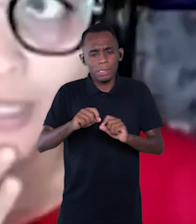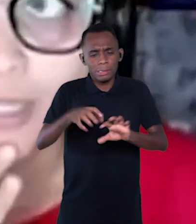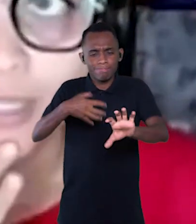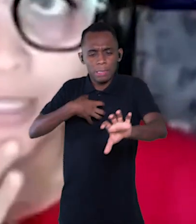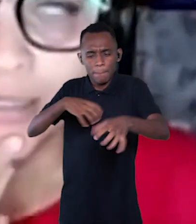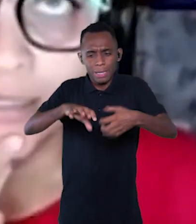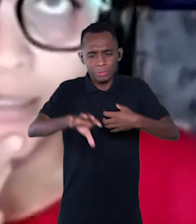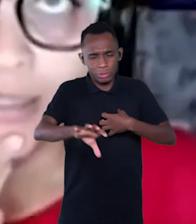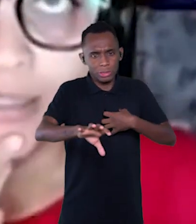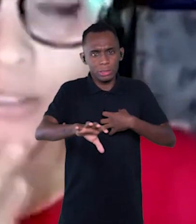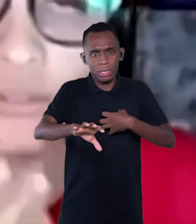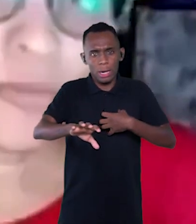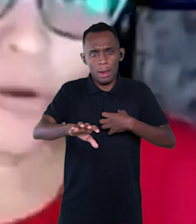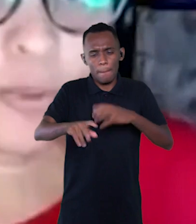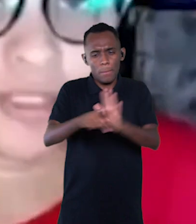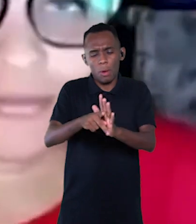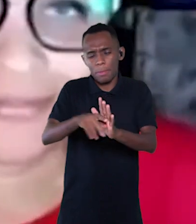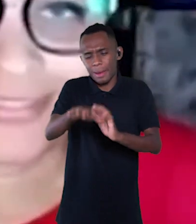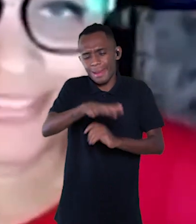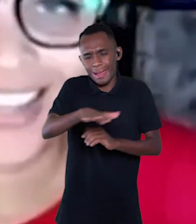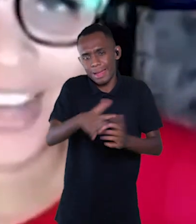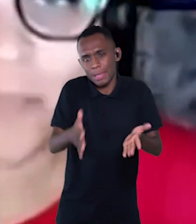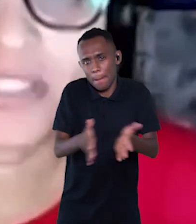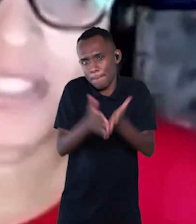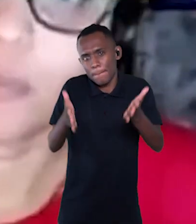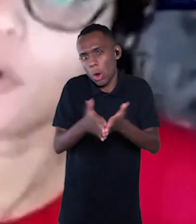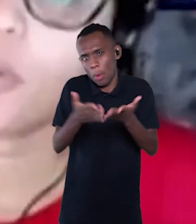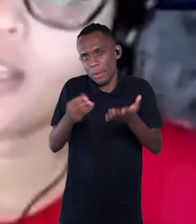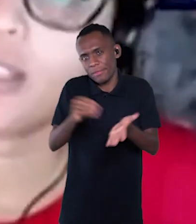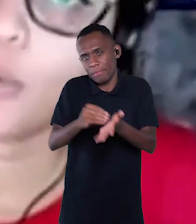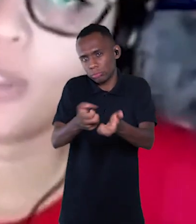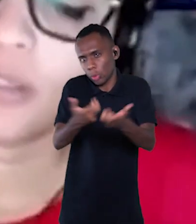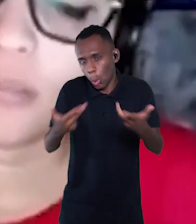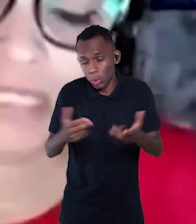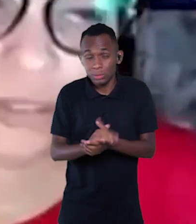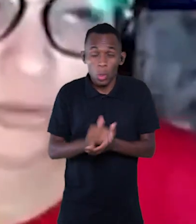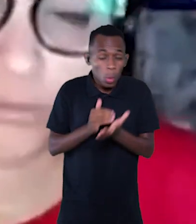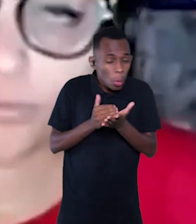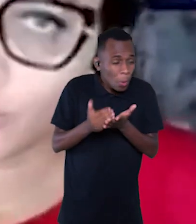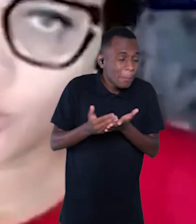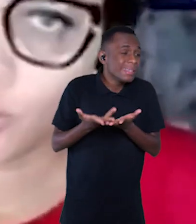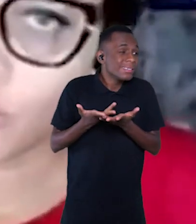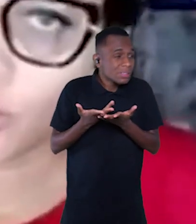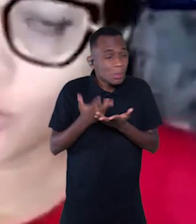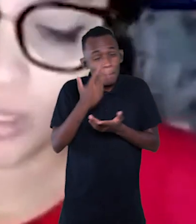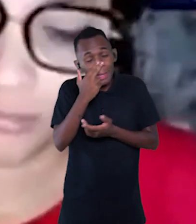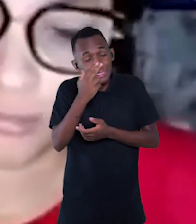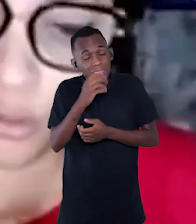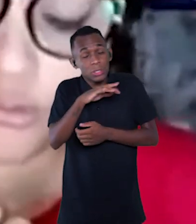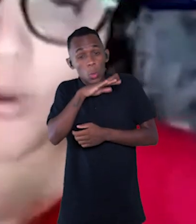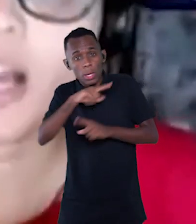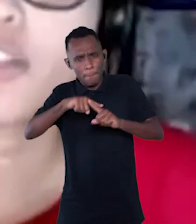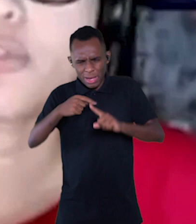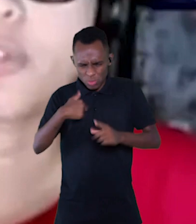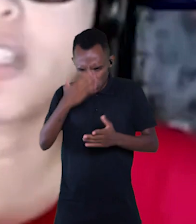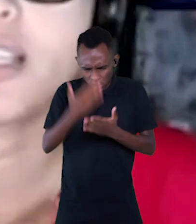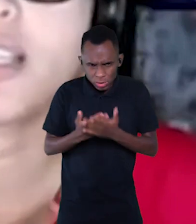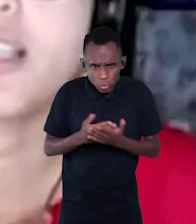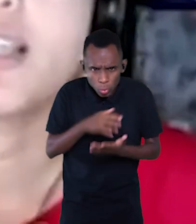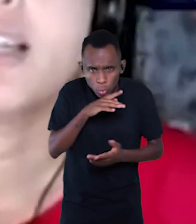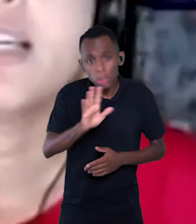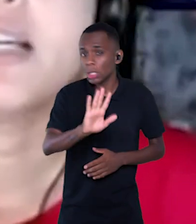vulnerabilidade. E isso não é ruim, né? A princípio pode parecer ruim, mas eu não vejo como algo ruim. Eu só